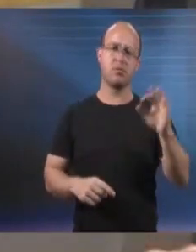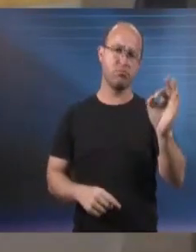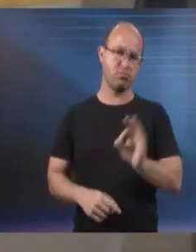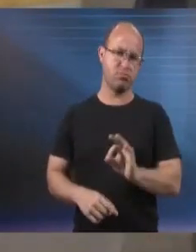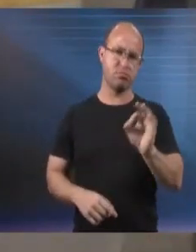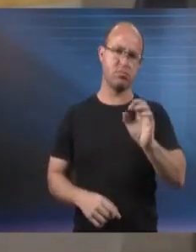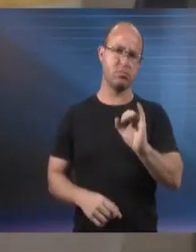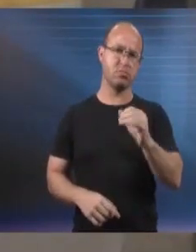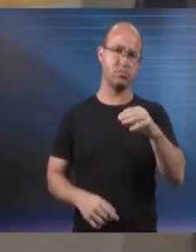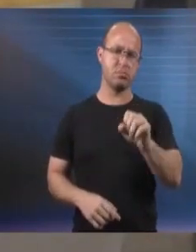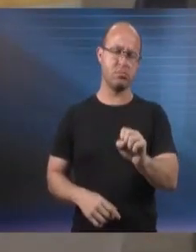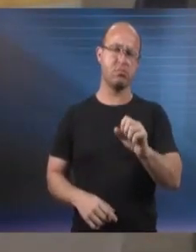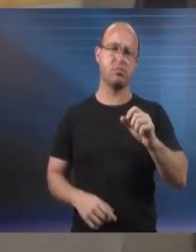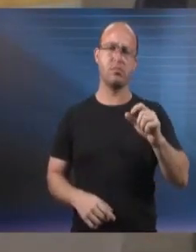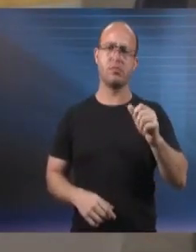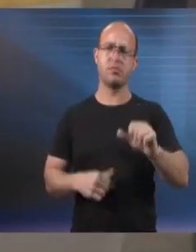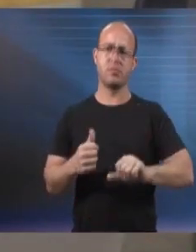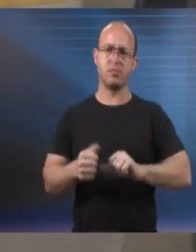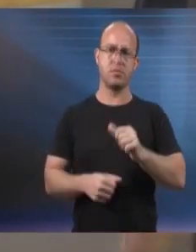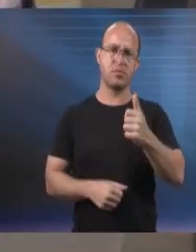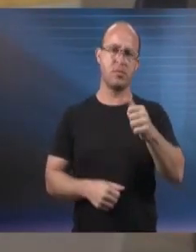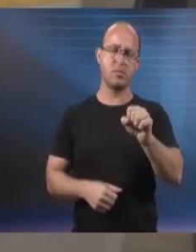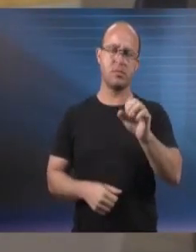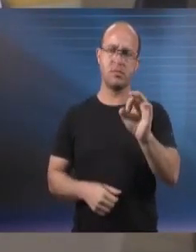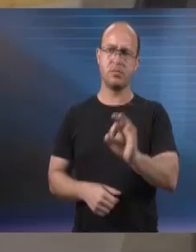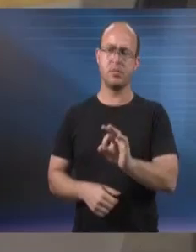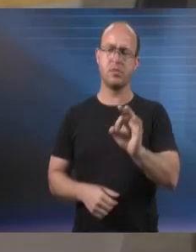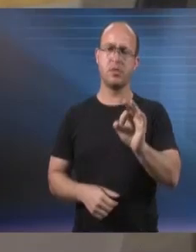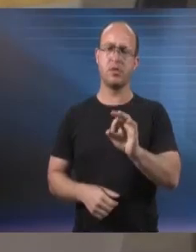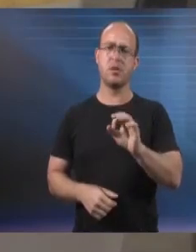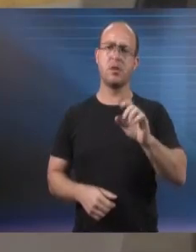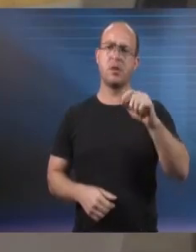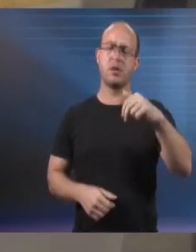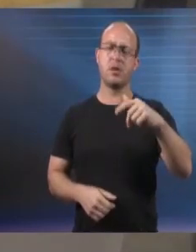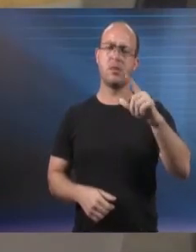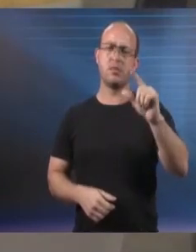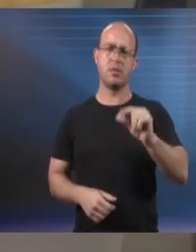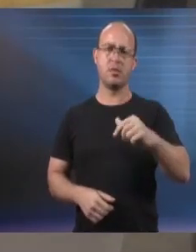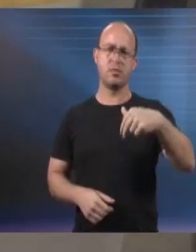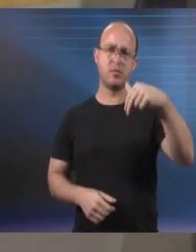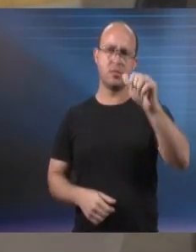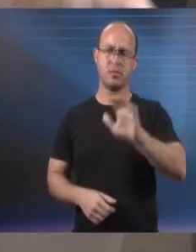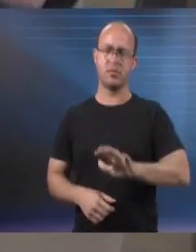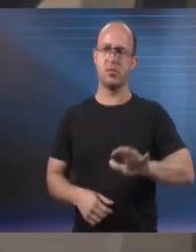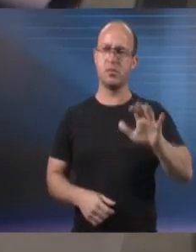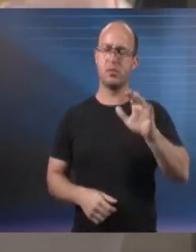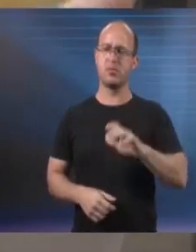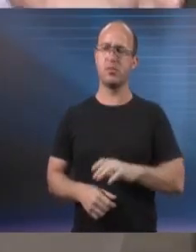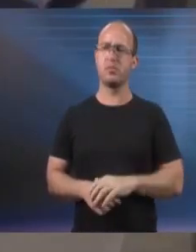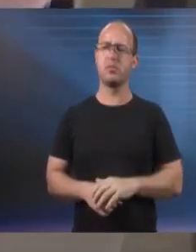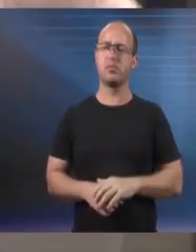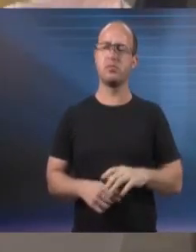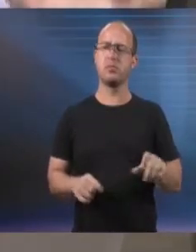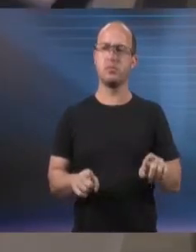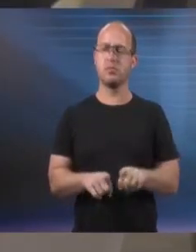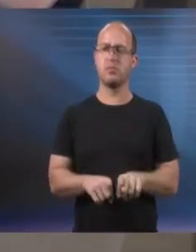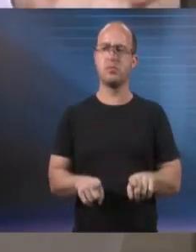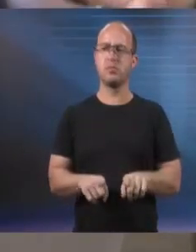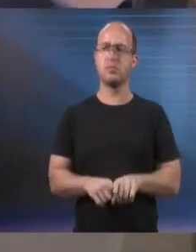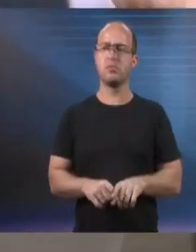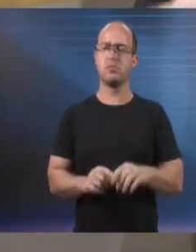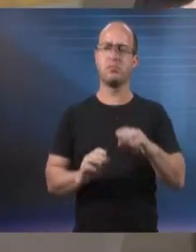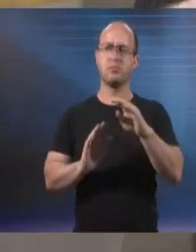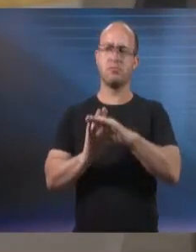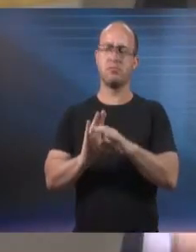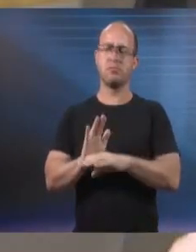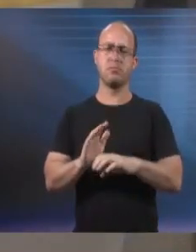do ICMS caiu para 18%. A menor do Nordeste, viu? A menor do Nordeste. E tragam também uma